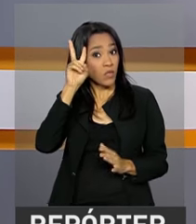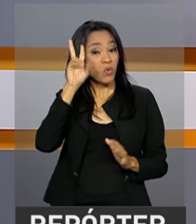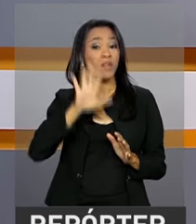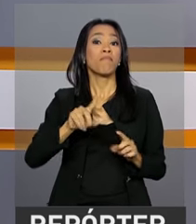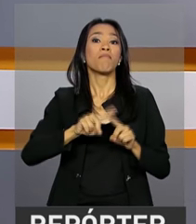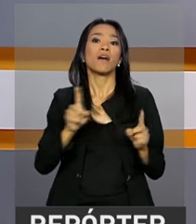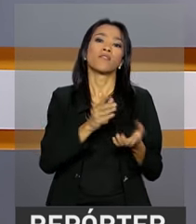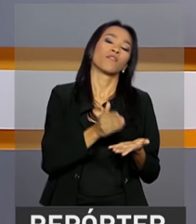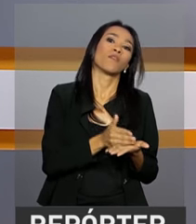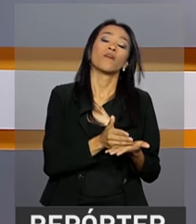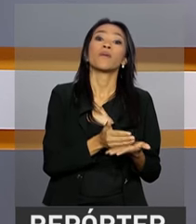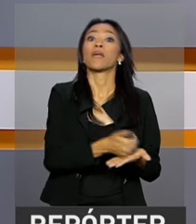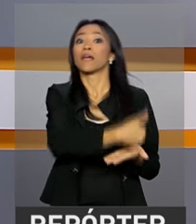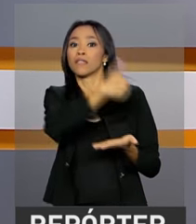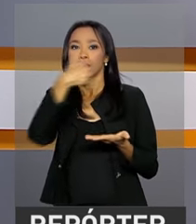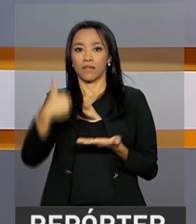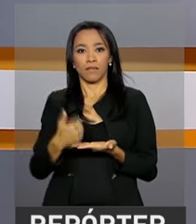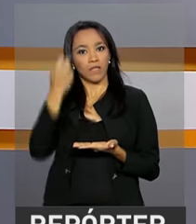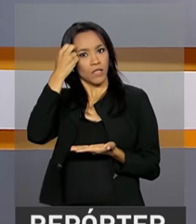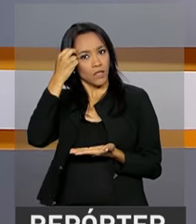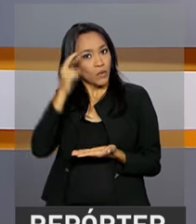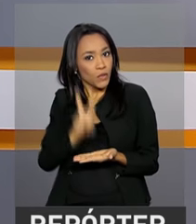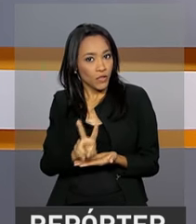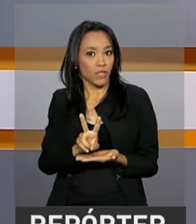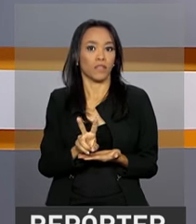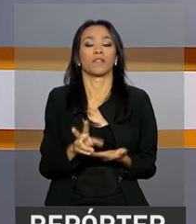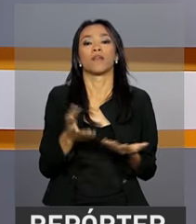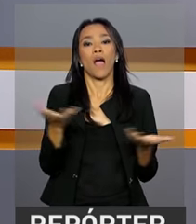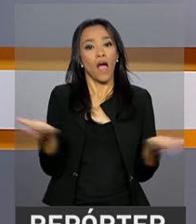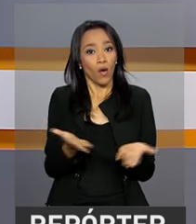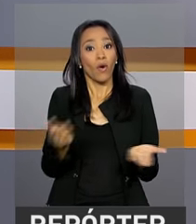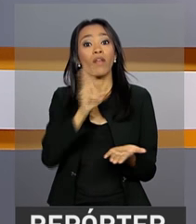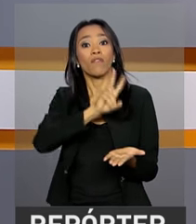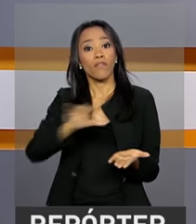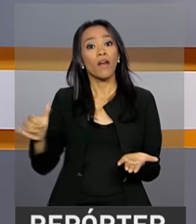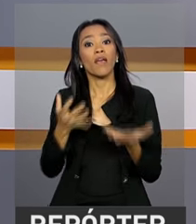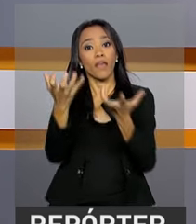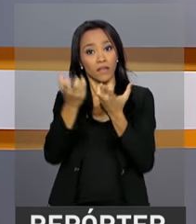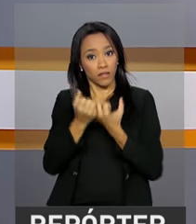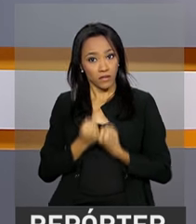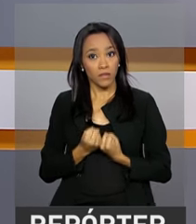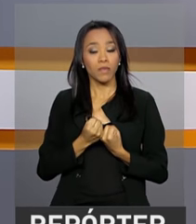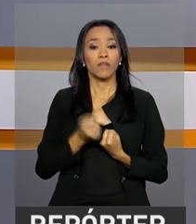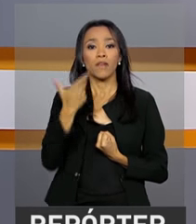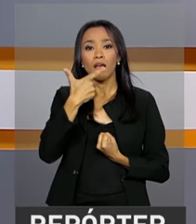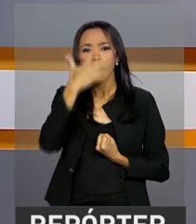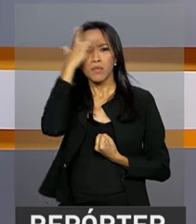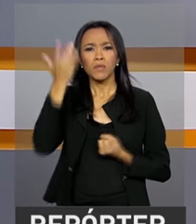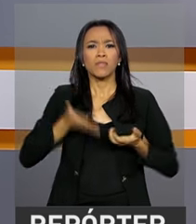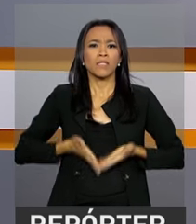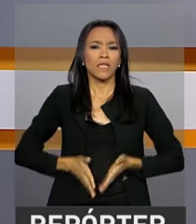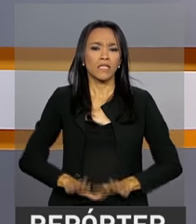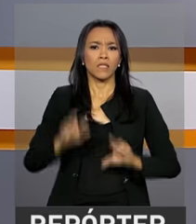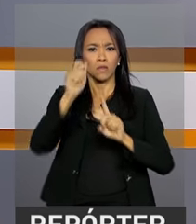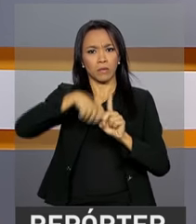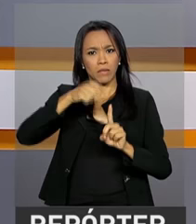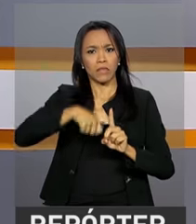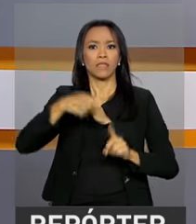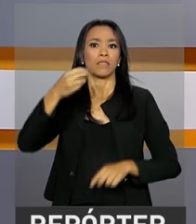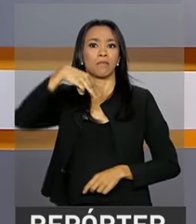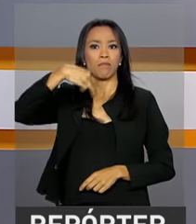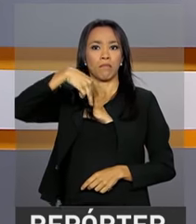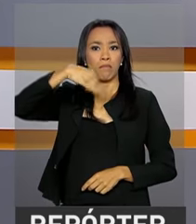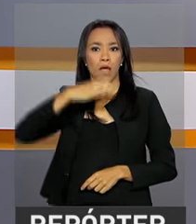antecipada em dois dias agora vão ser beneficiados os trabalhadores nascidos nos meses de março